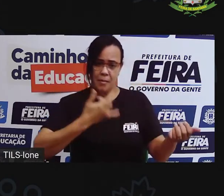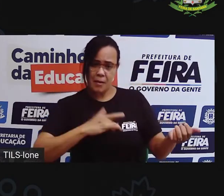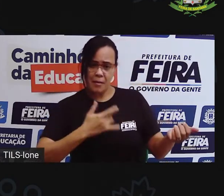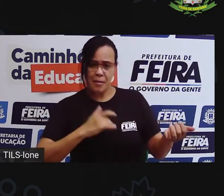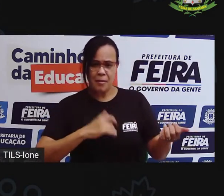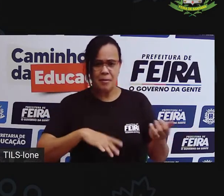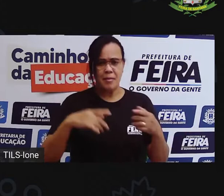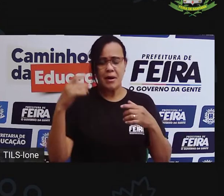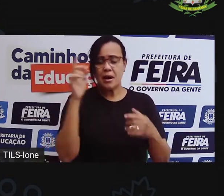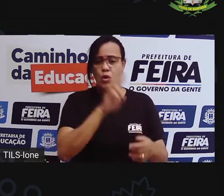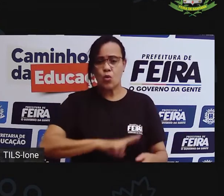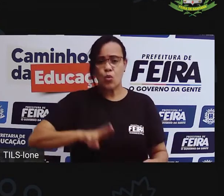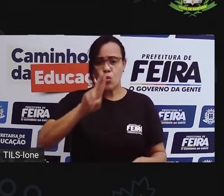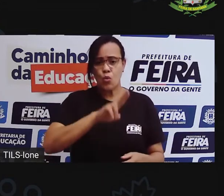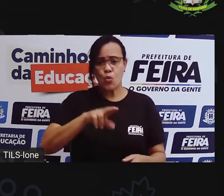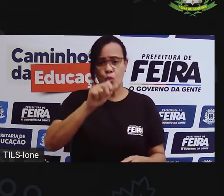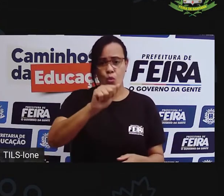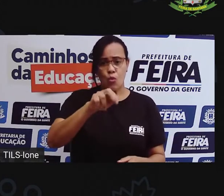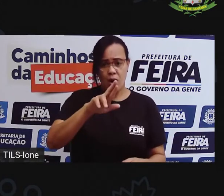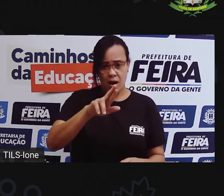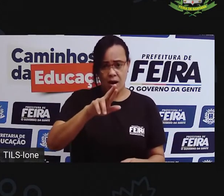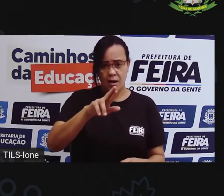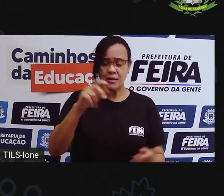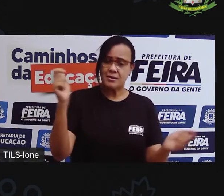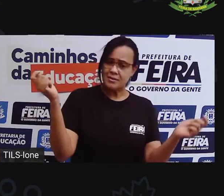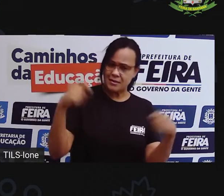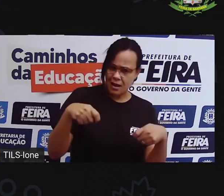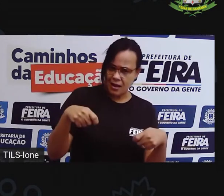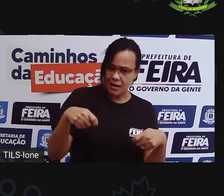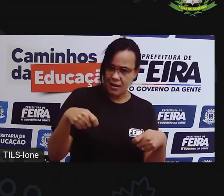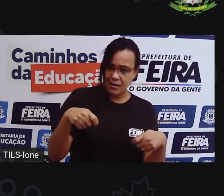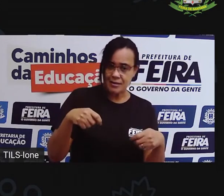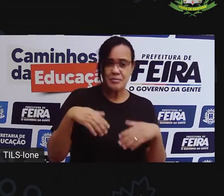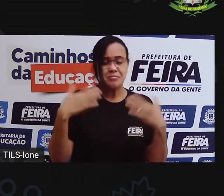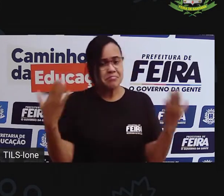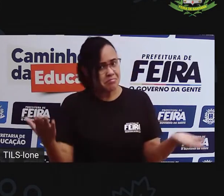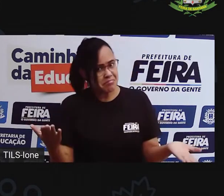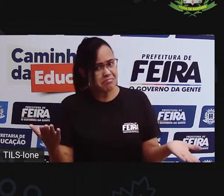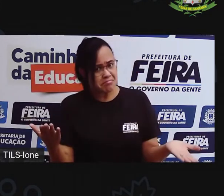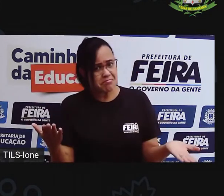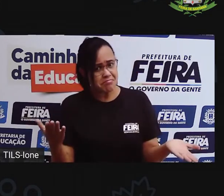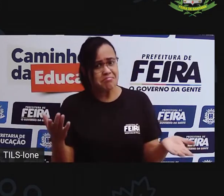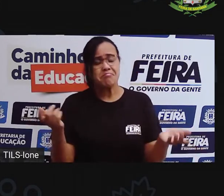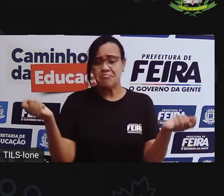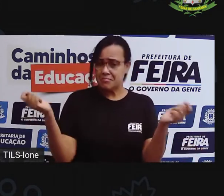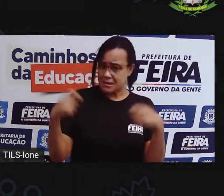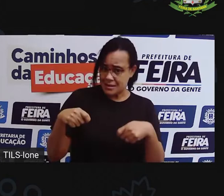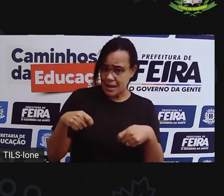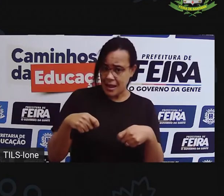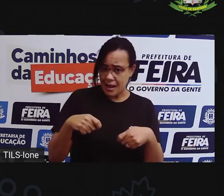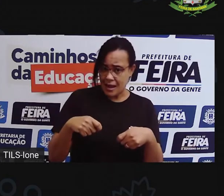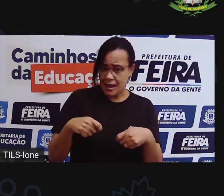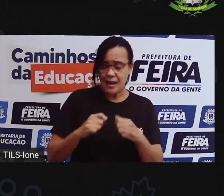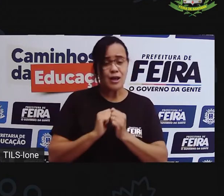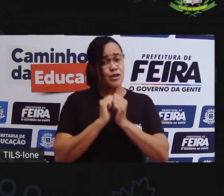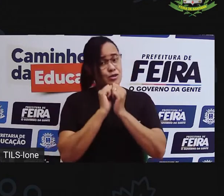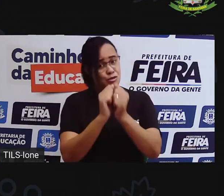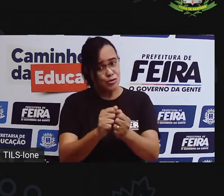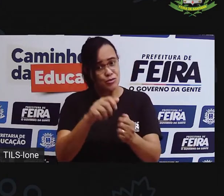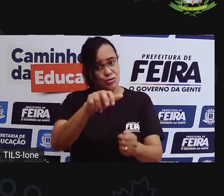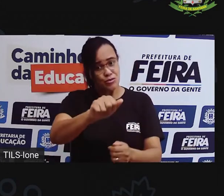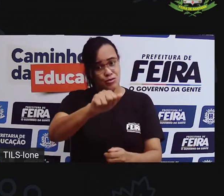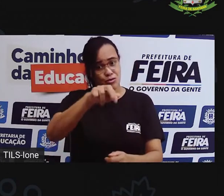ar? Falei, ué, será que dá? Será que dá para tocar com o ar? Será que o ar